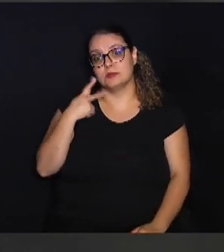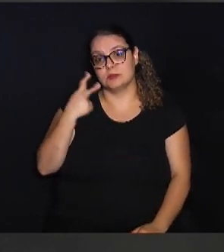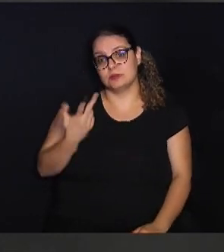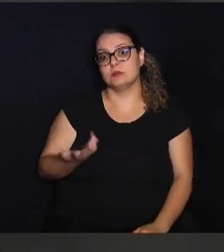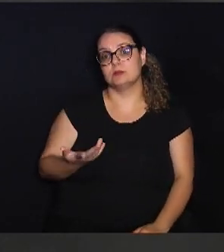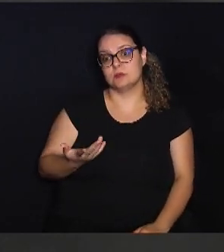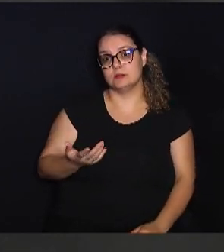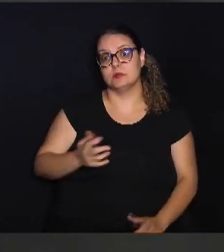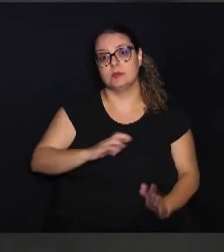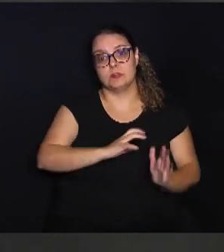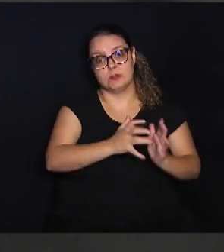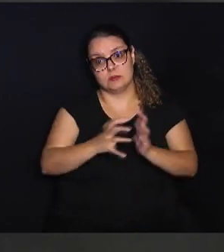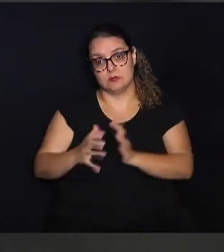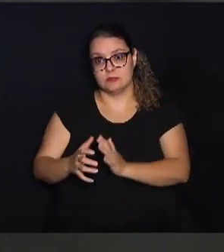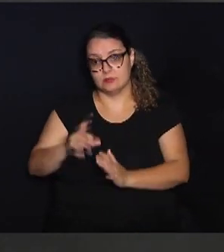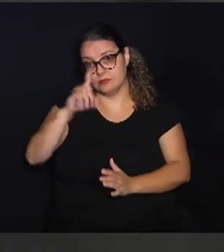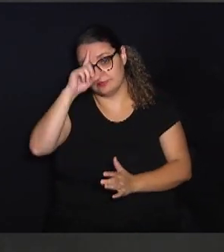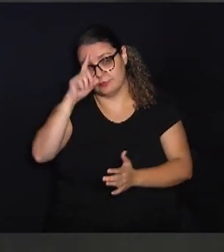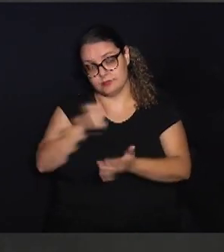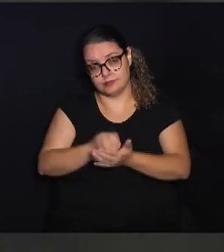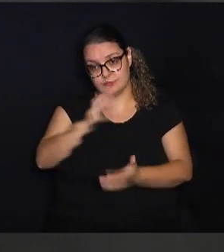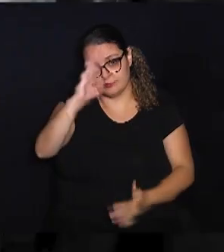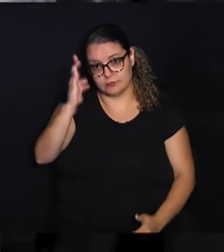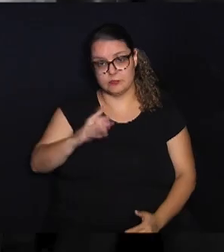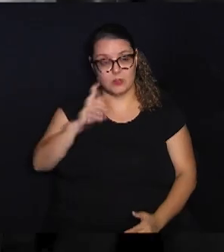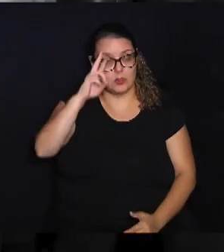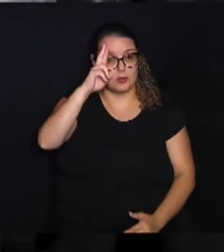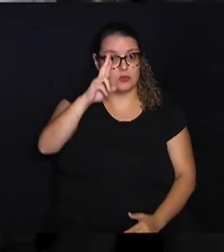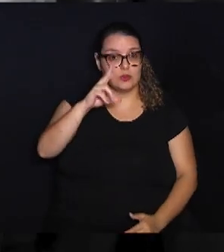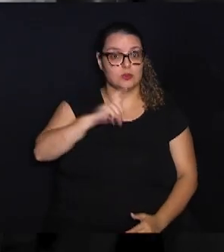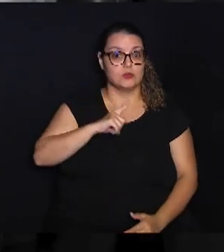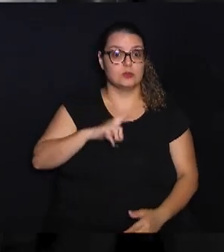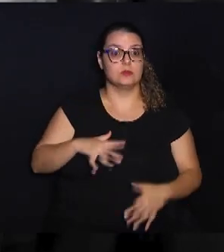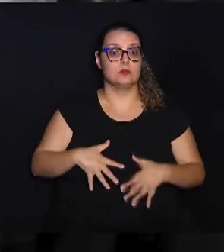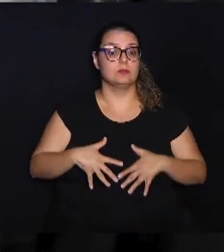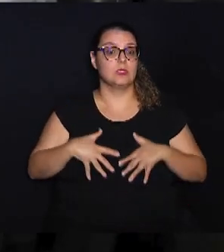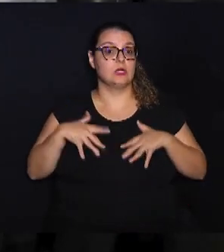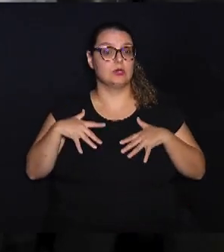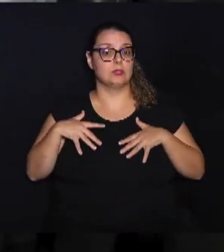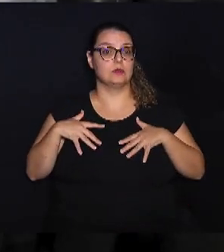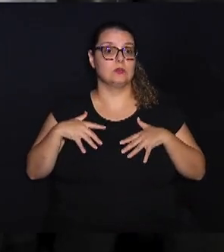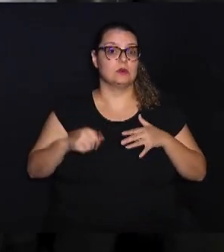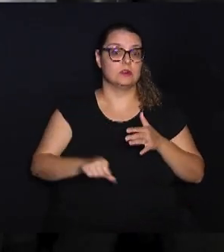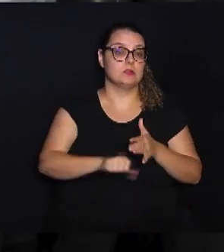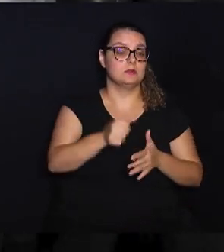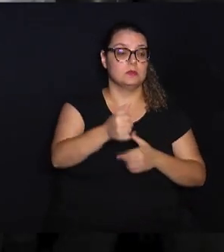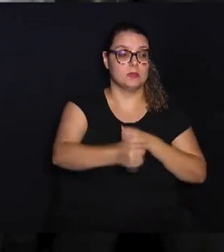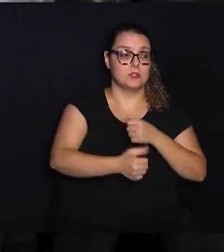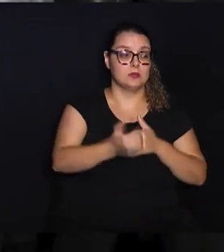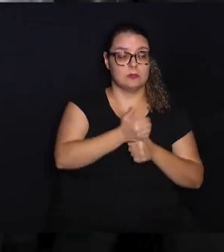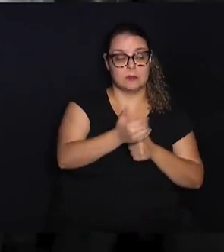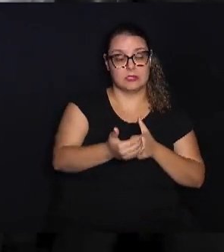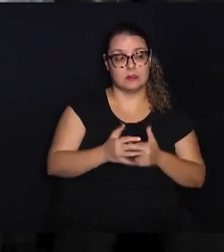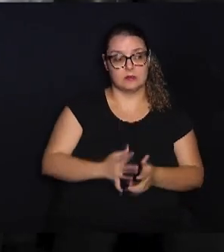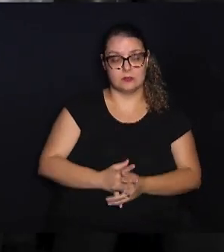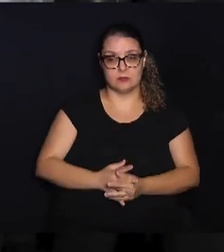desses partidos mandando no Brasil. O que o senhor tem mais orgulho deste seu primeiro mandato?